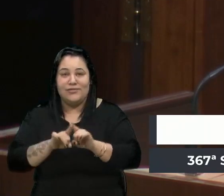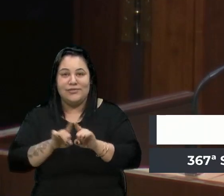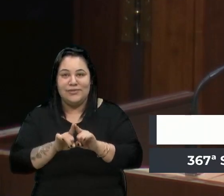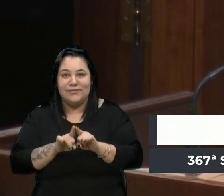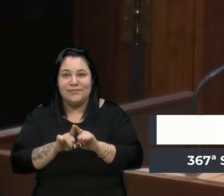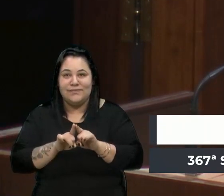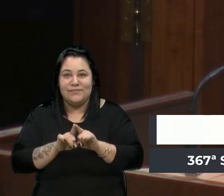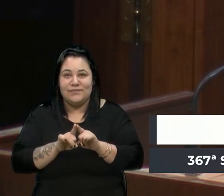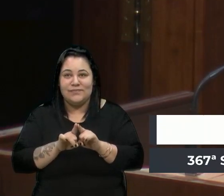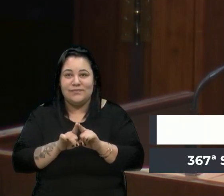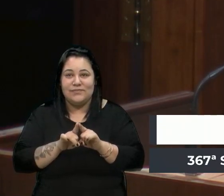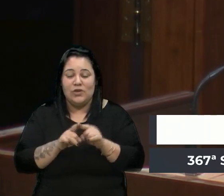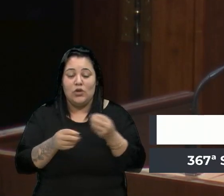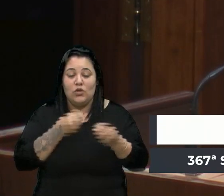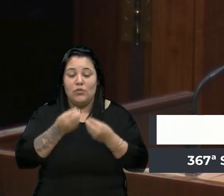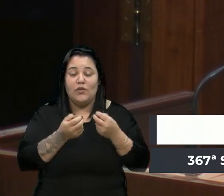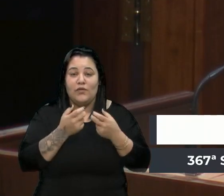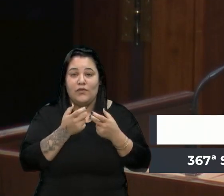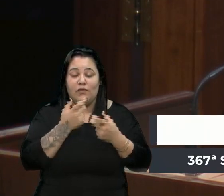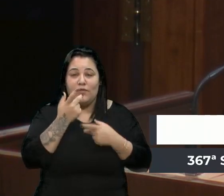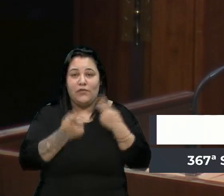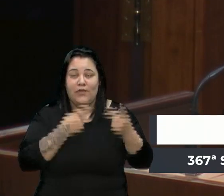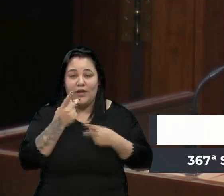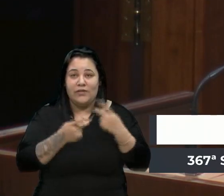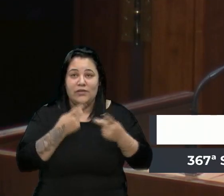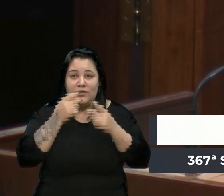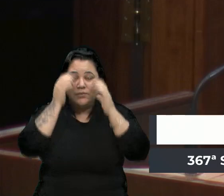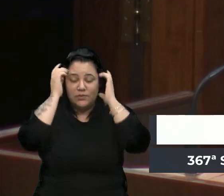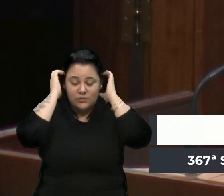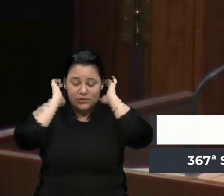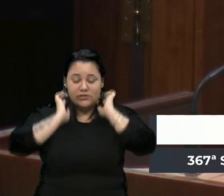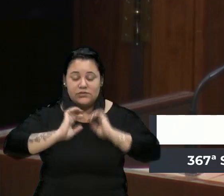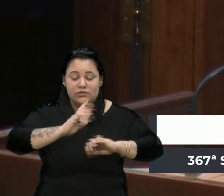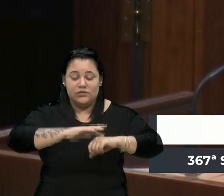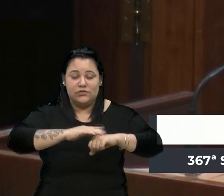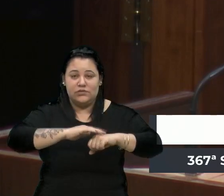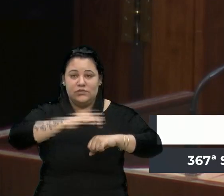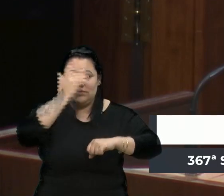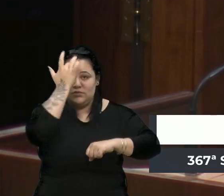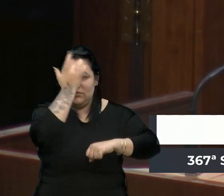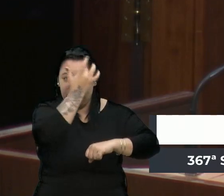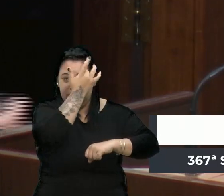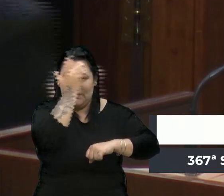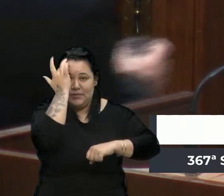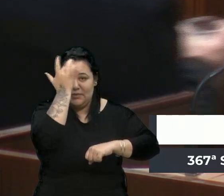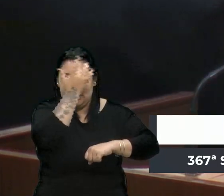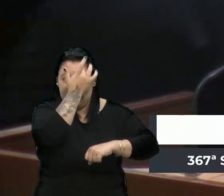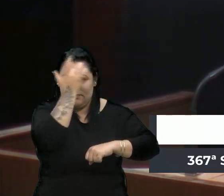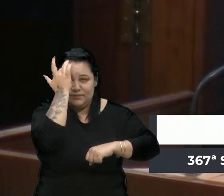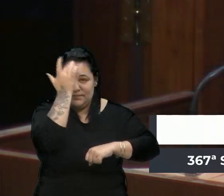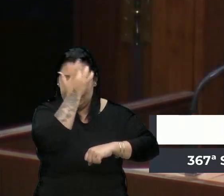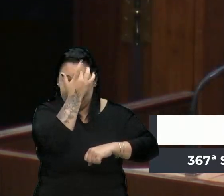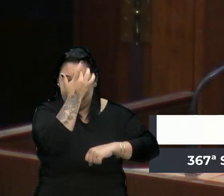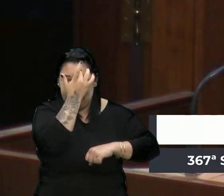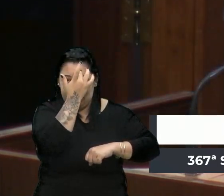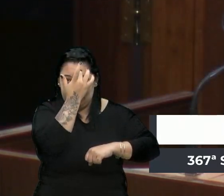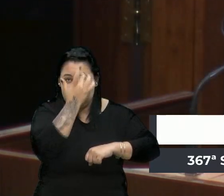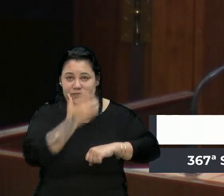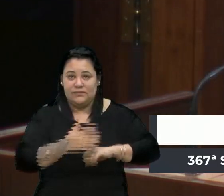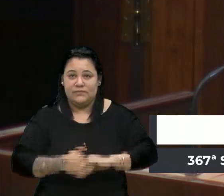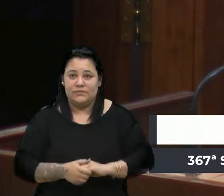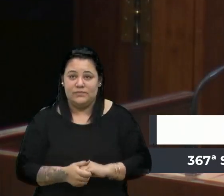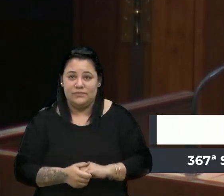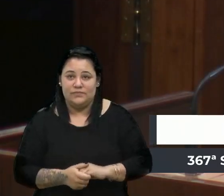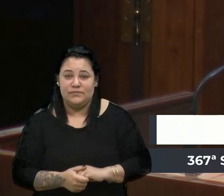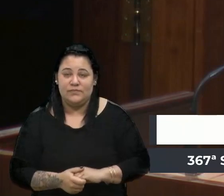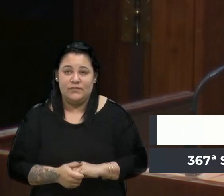Quando eu falo esquizofrenia, é a doença mental. Hoje as pessoas estão